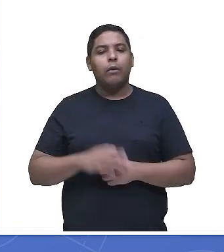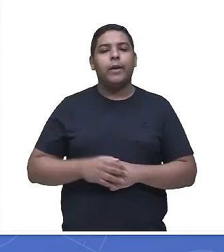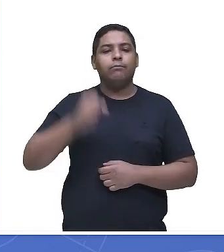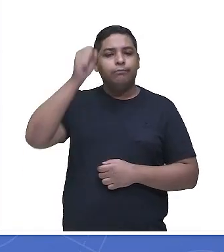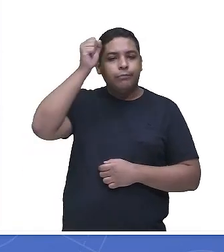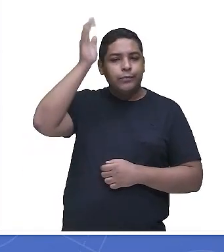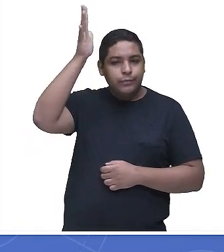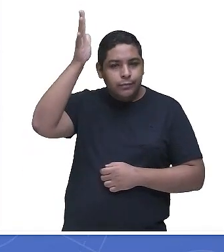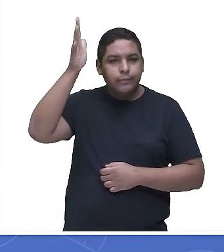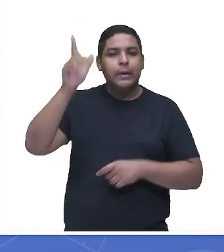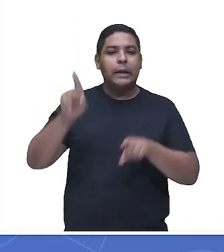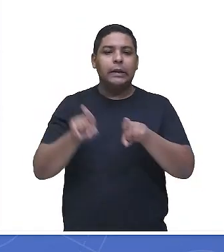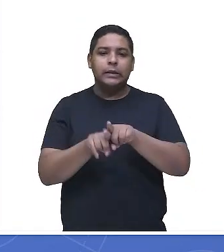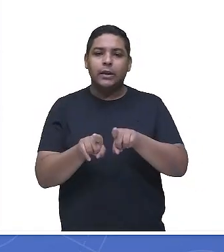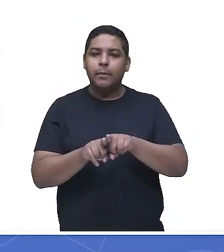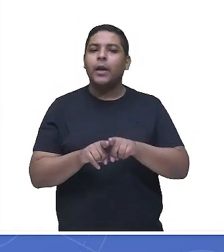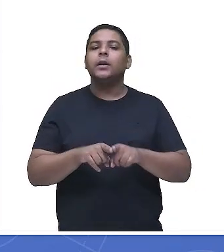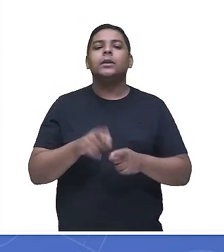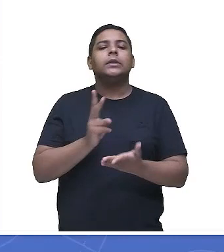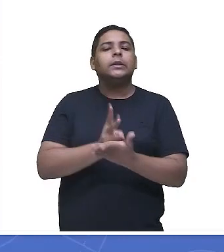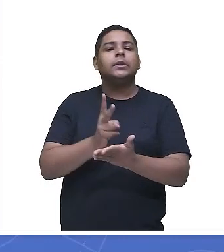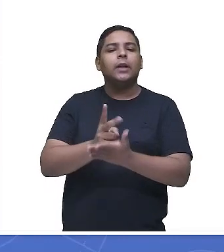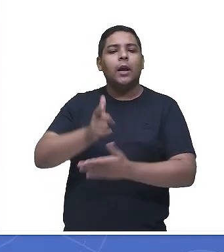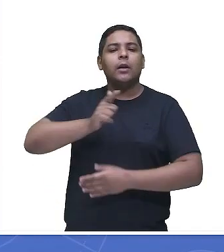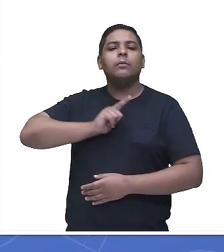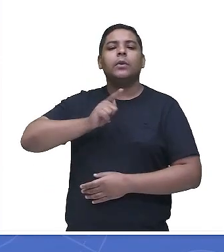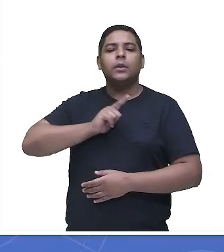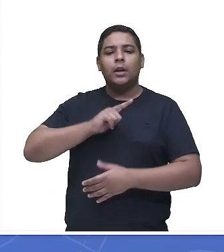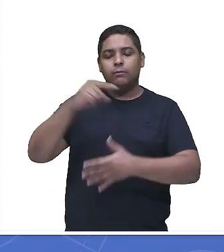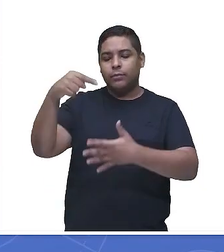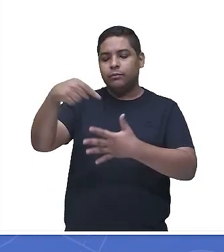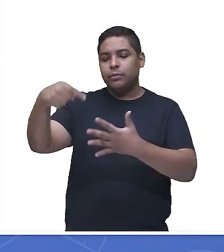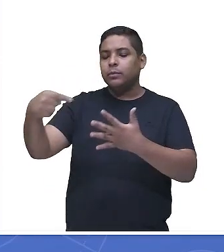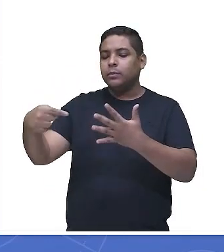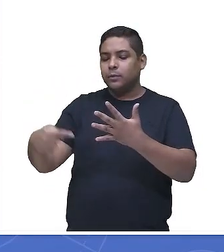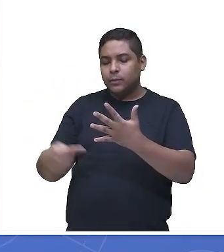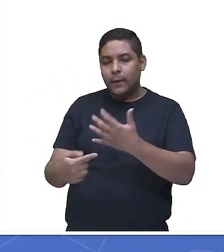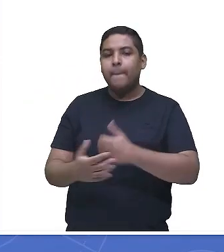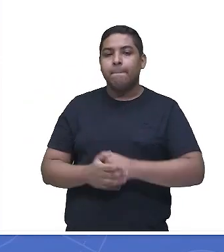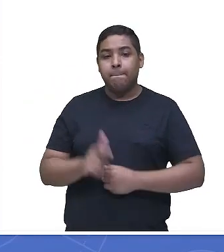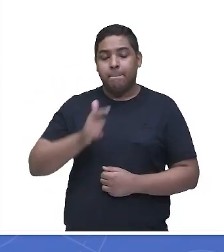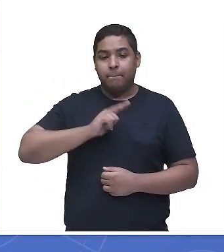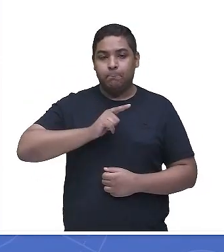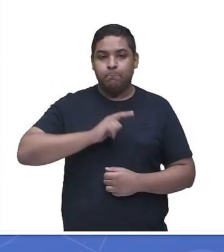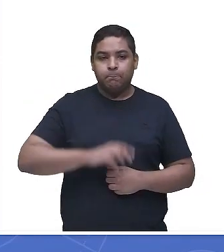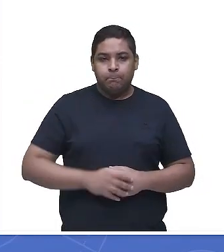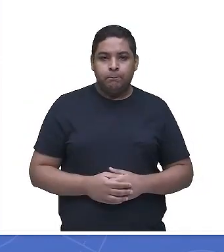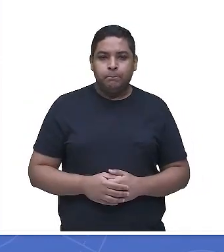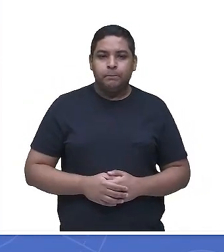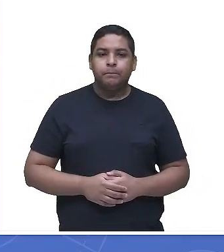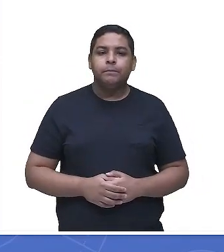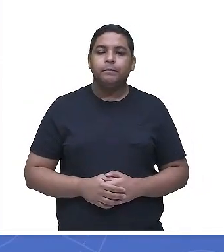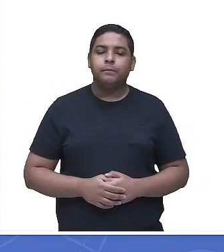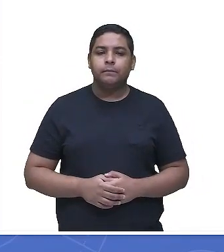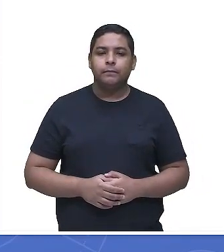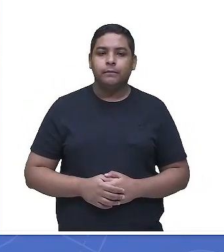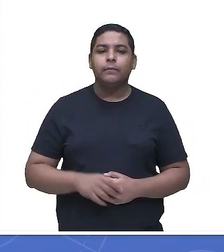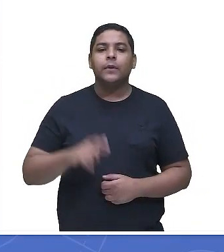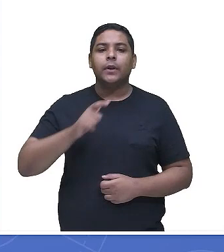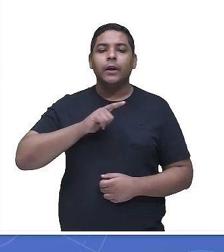ter vão se repetir esses elementos químicos. Esses elementos químicos, a gente destaca o